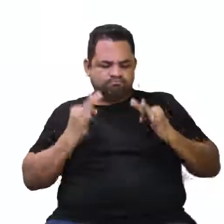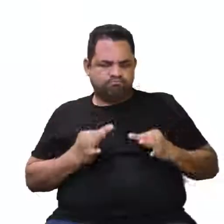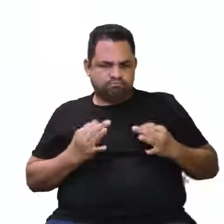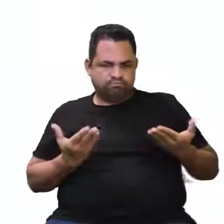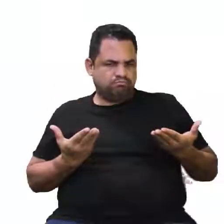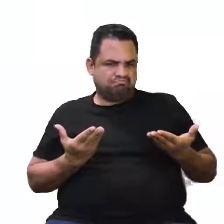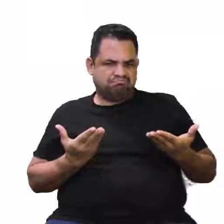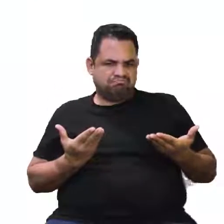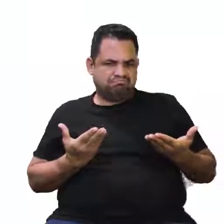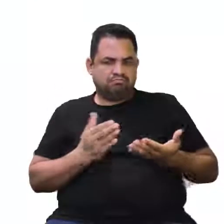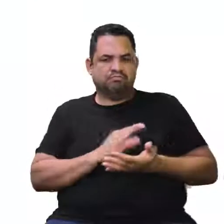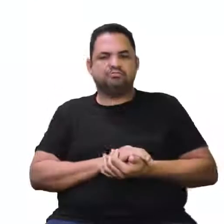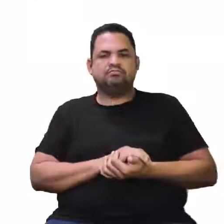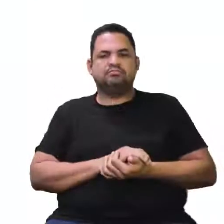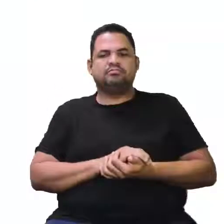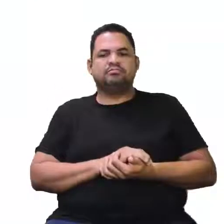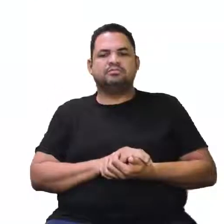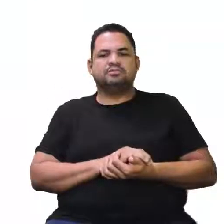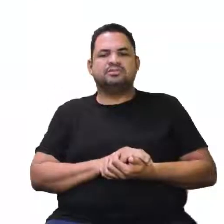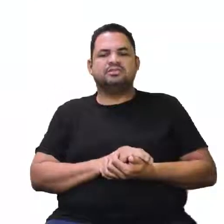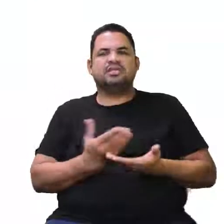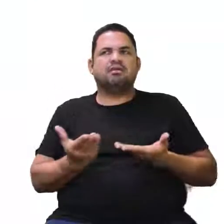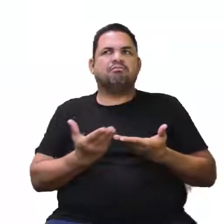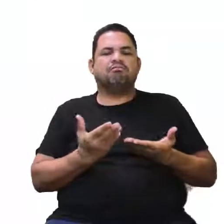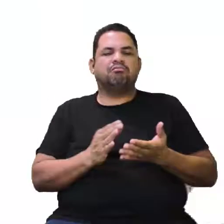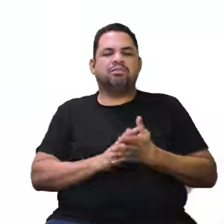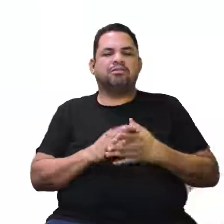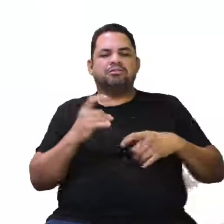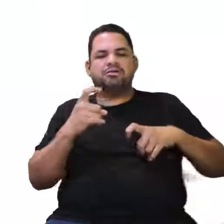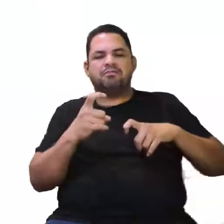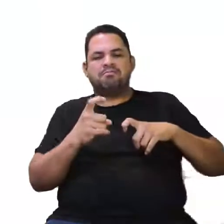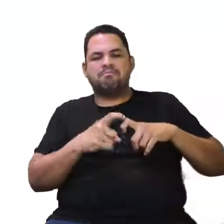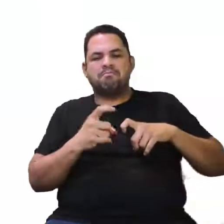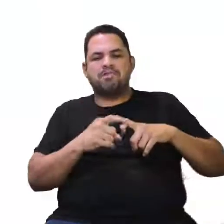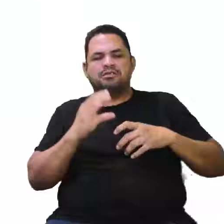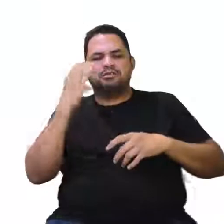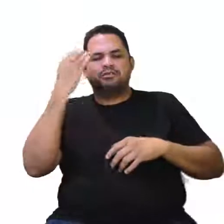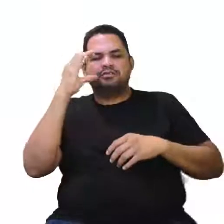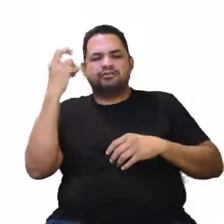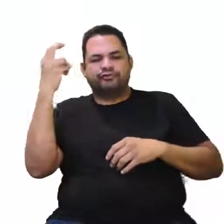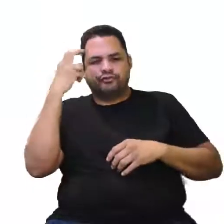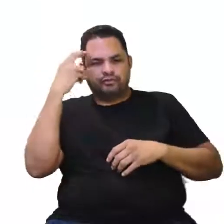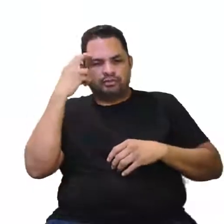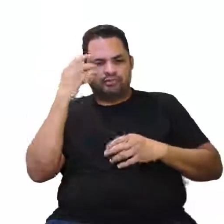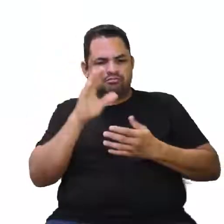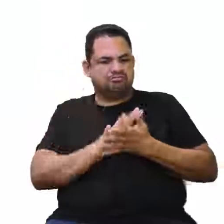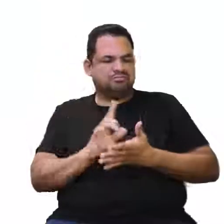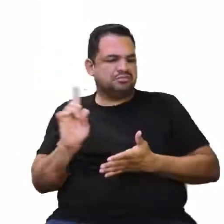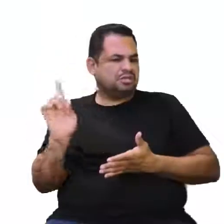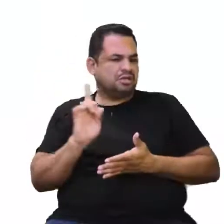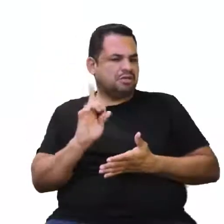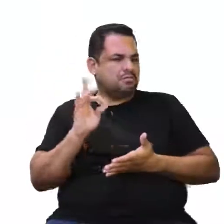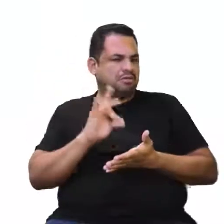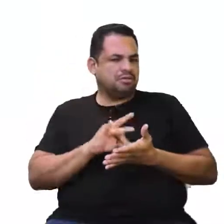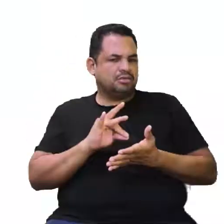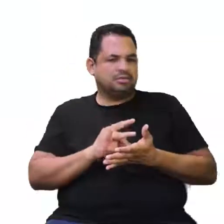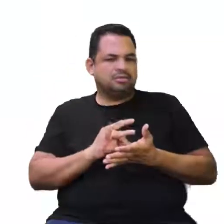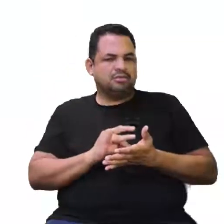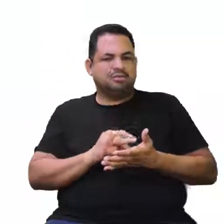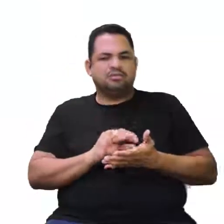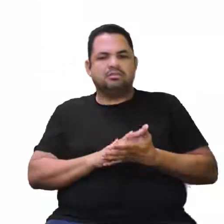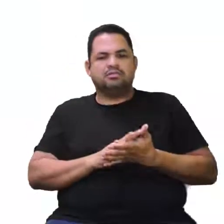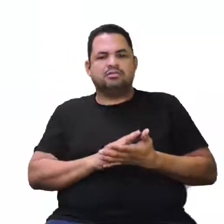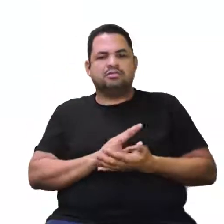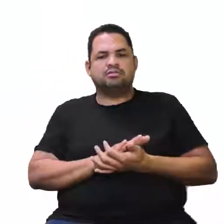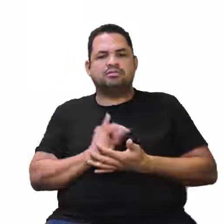perfeito, né? Se é uma situação médico-científica e cultural irreal, olha só, irreal